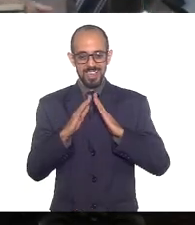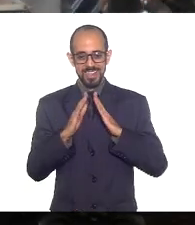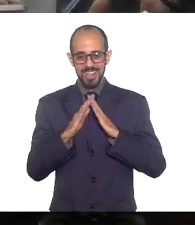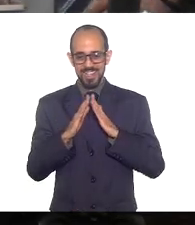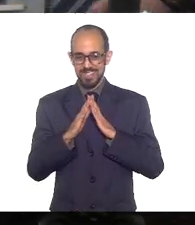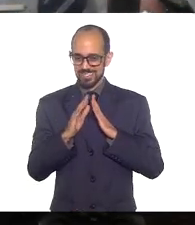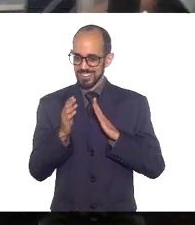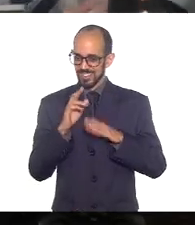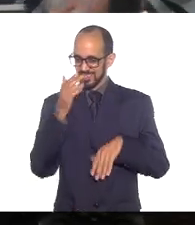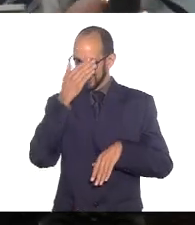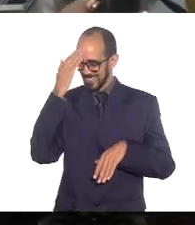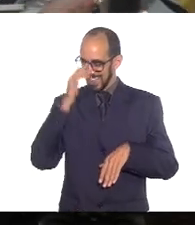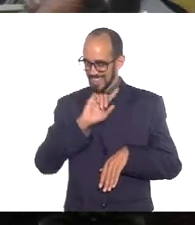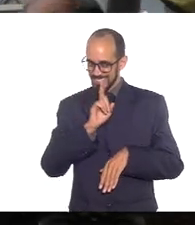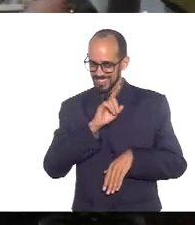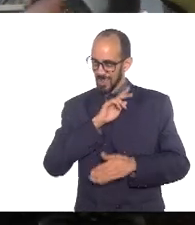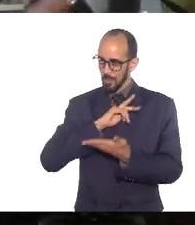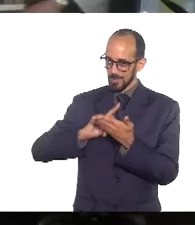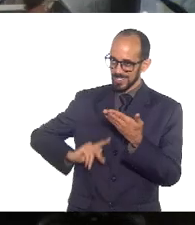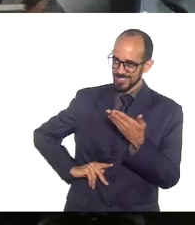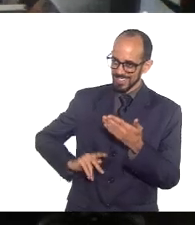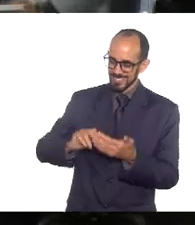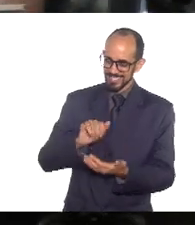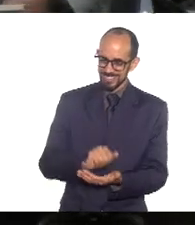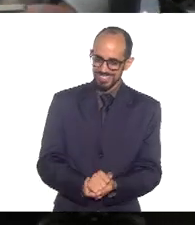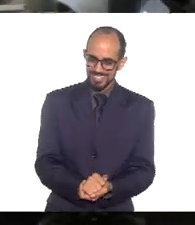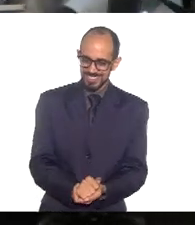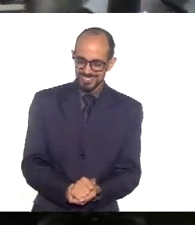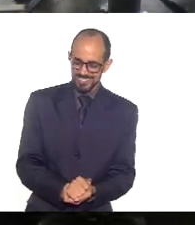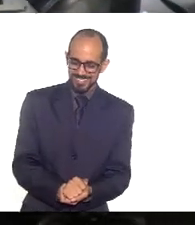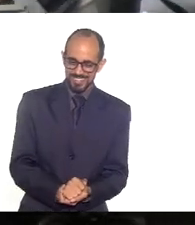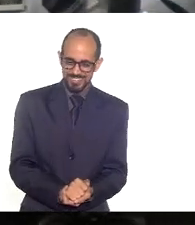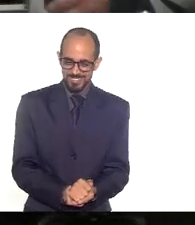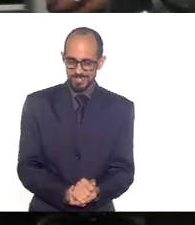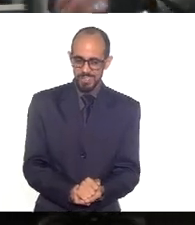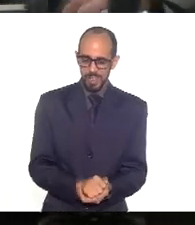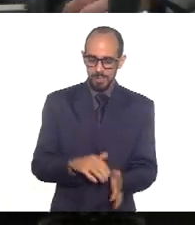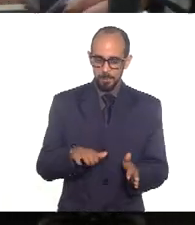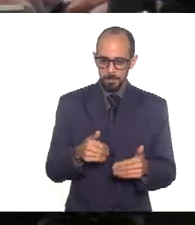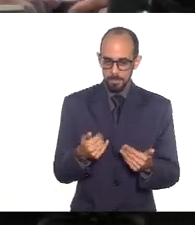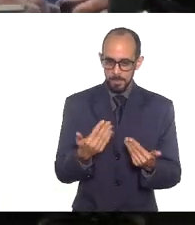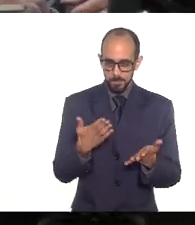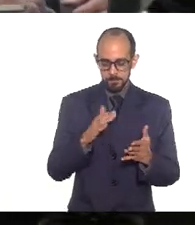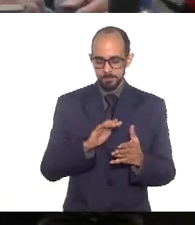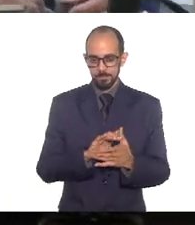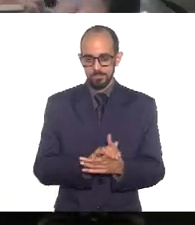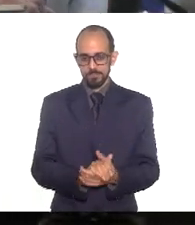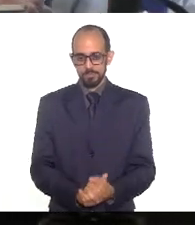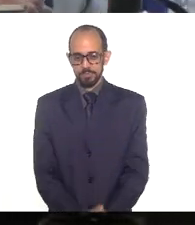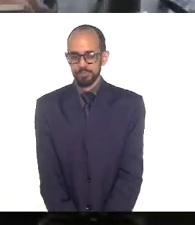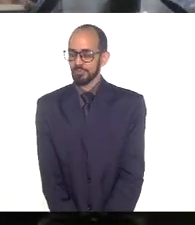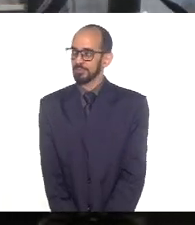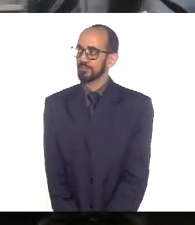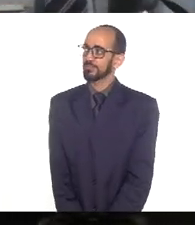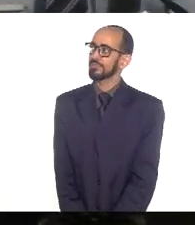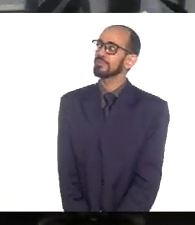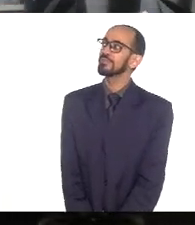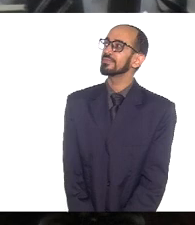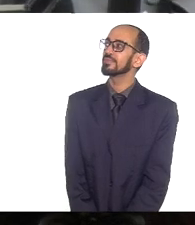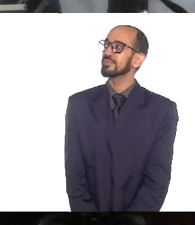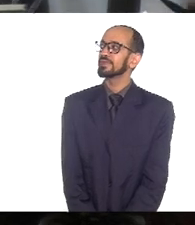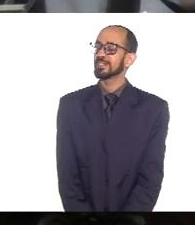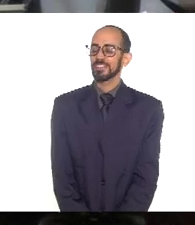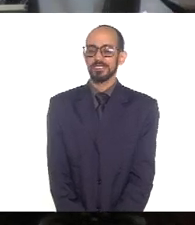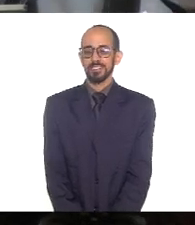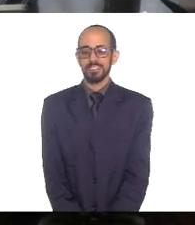não vai esquecer quem tá em casa Presidente vamos lá e eu